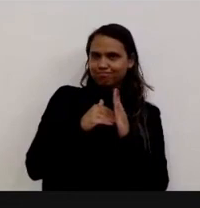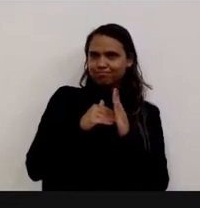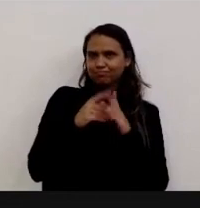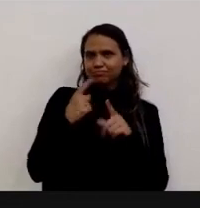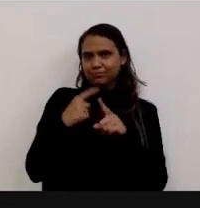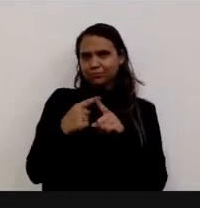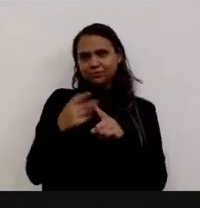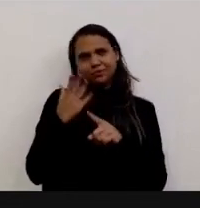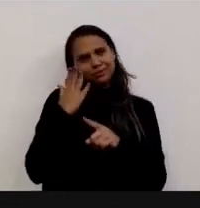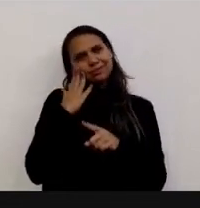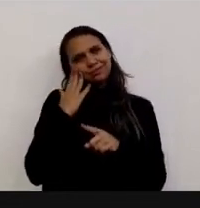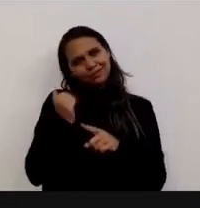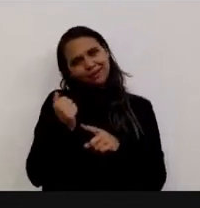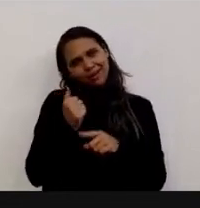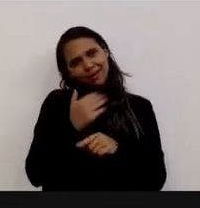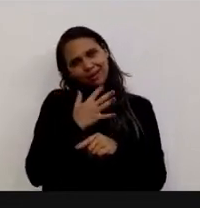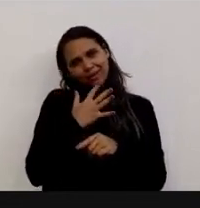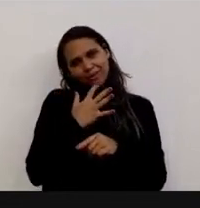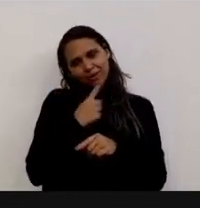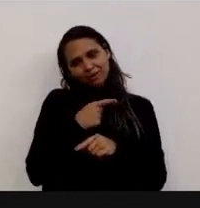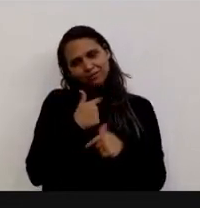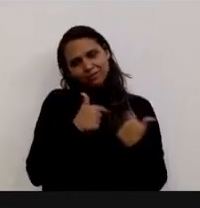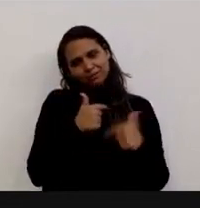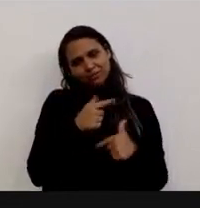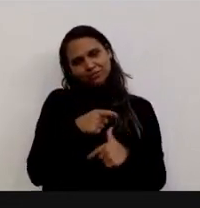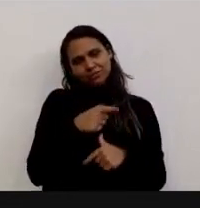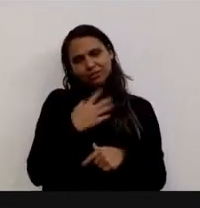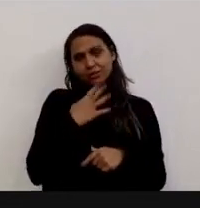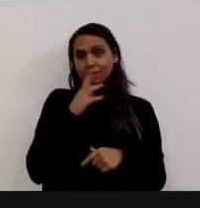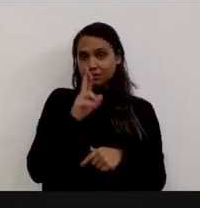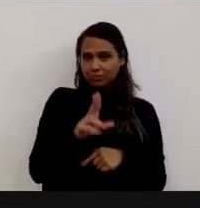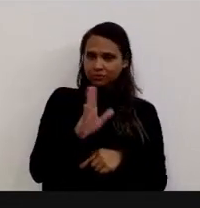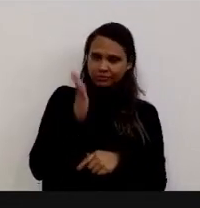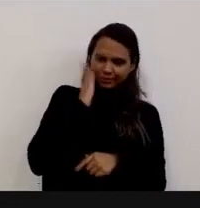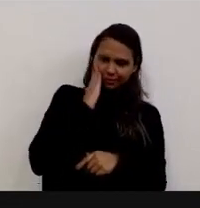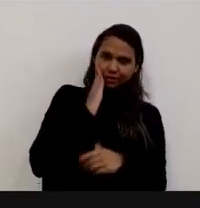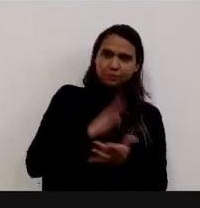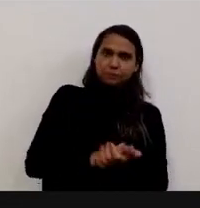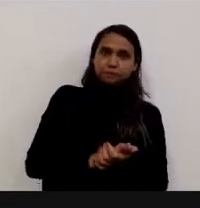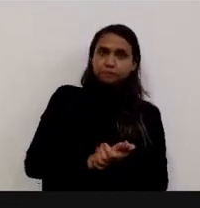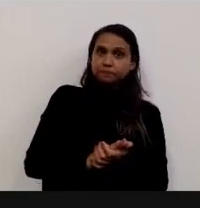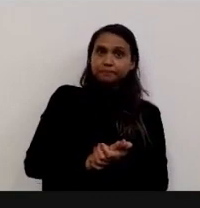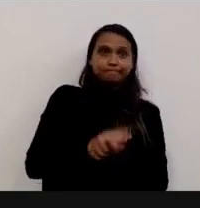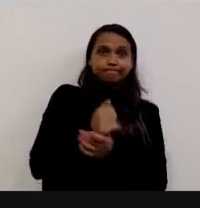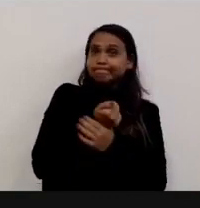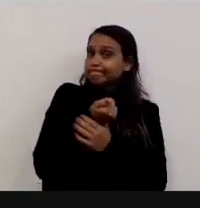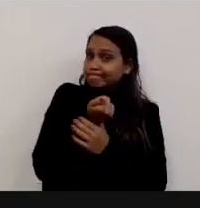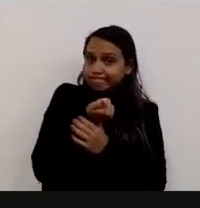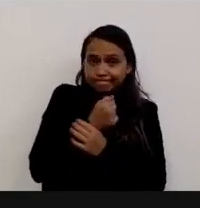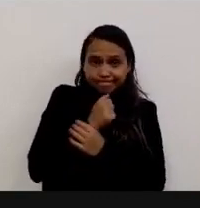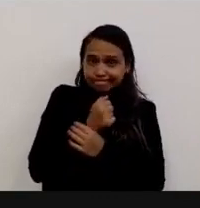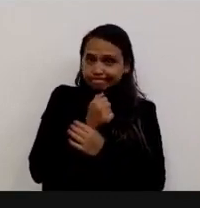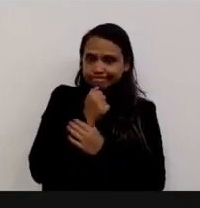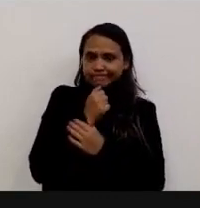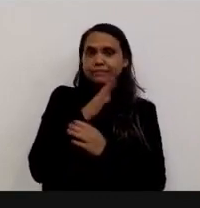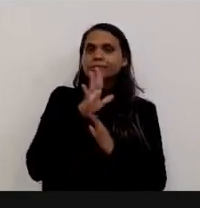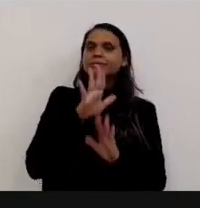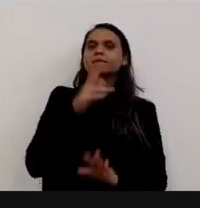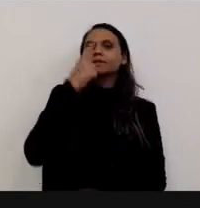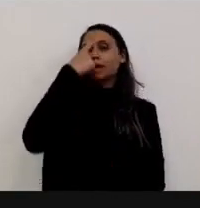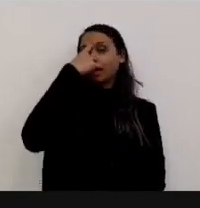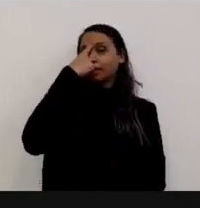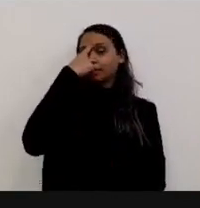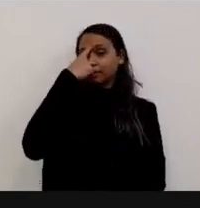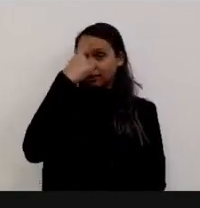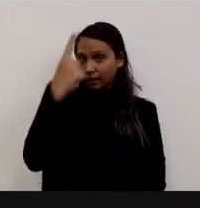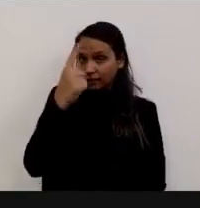de orientar o Rubens e conheço um pouco o trabalho dele. Ainda não foi, mas a ideia é que venha a ser utilizada. Certo?